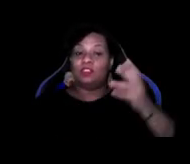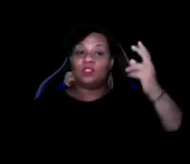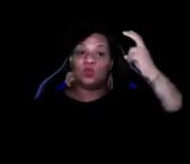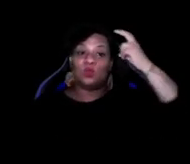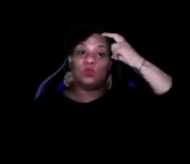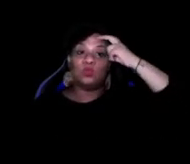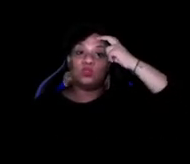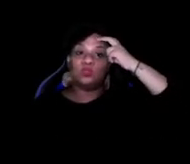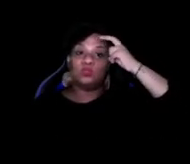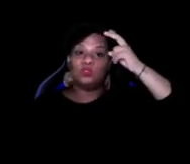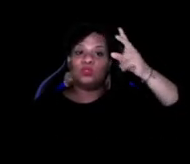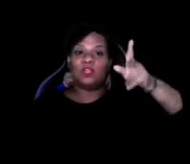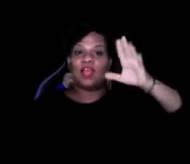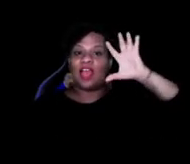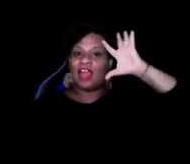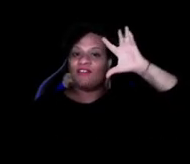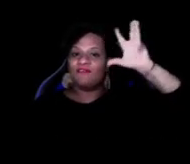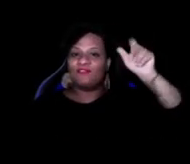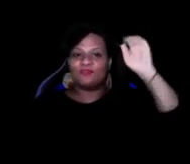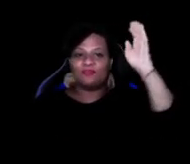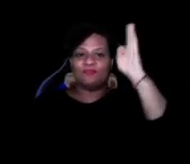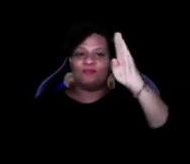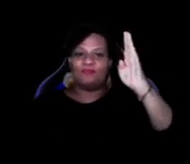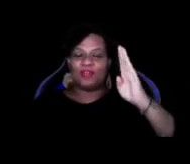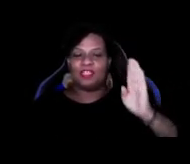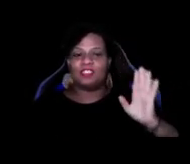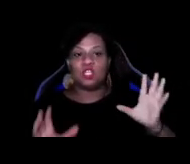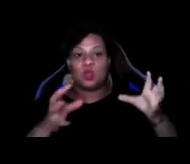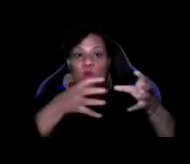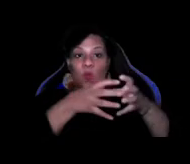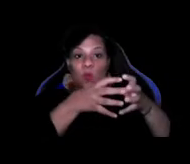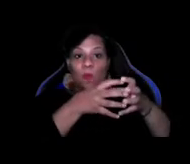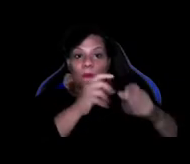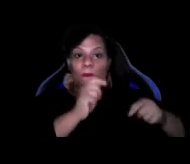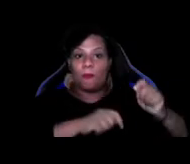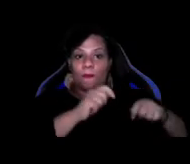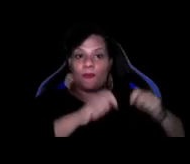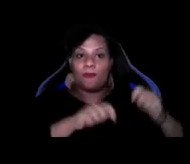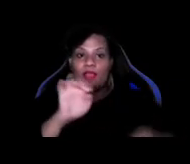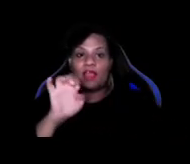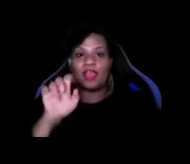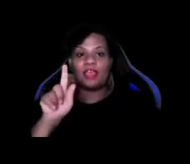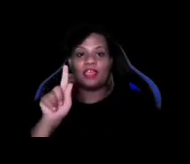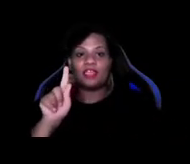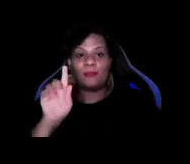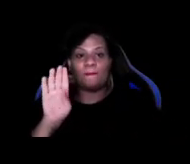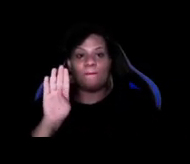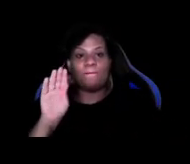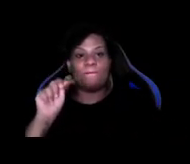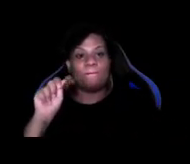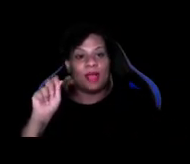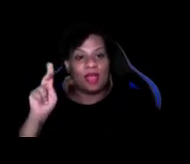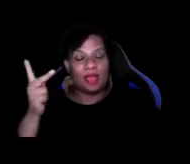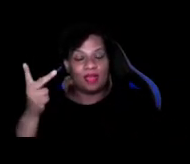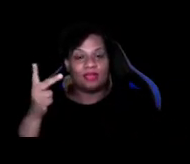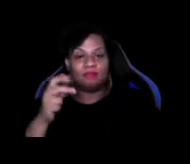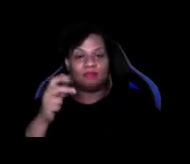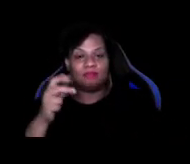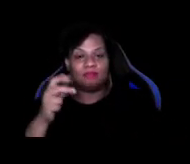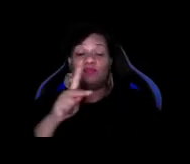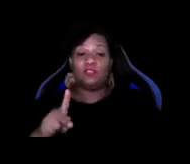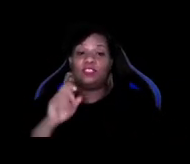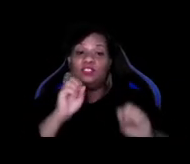popular afro-brasileira, com criação da banda Egba, sendo educadora musical na Escola de